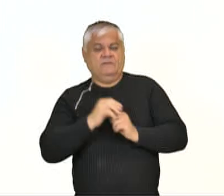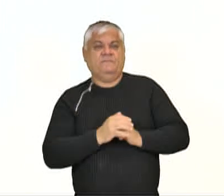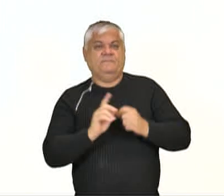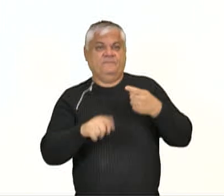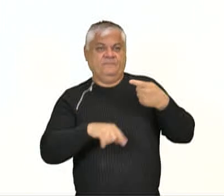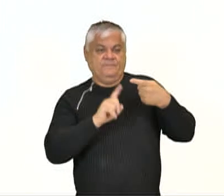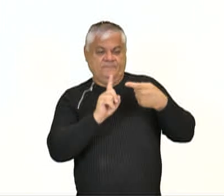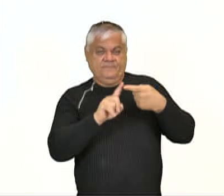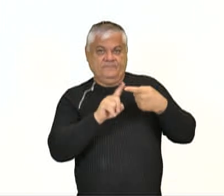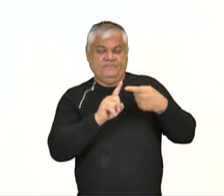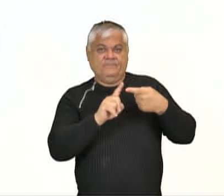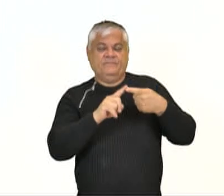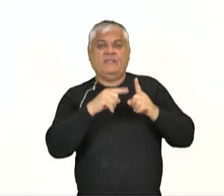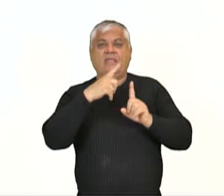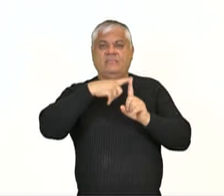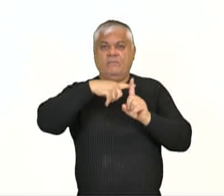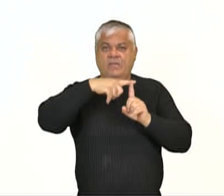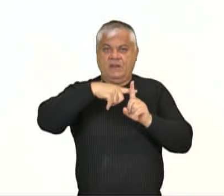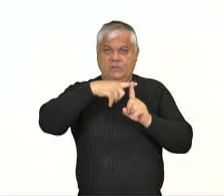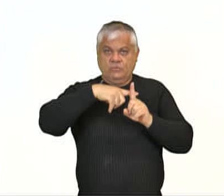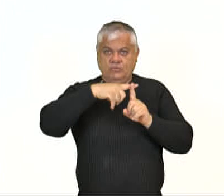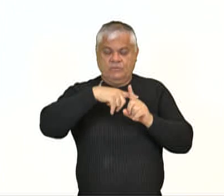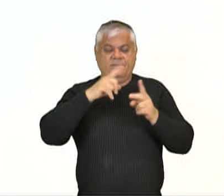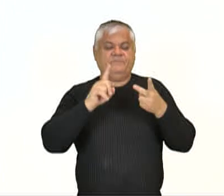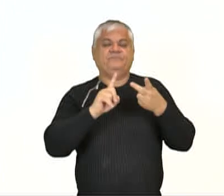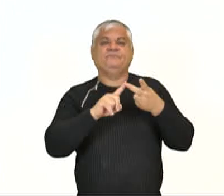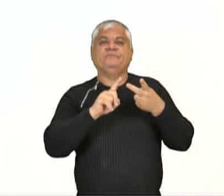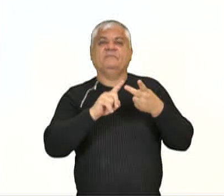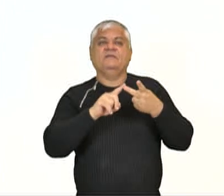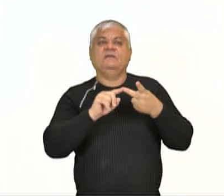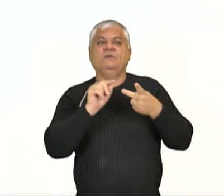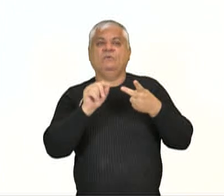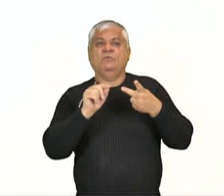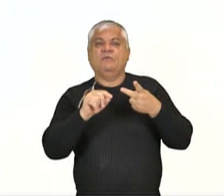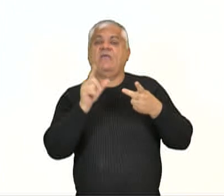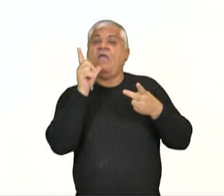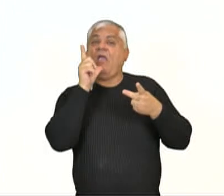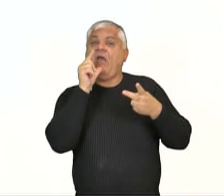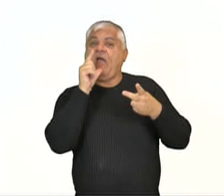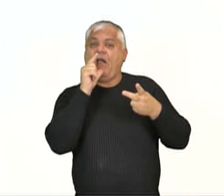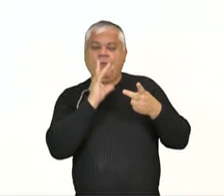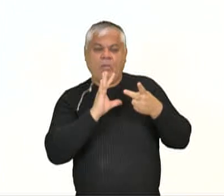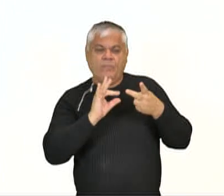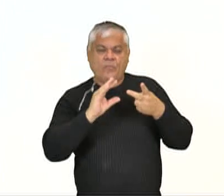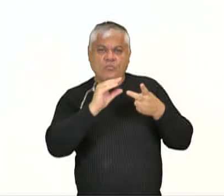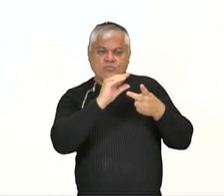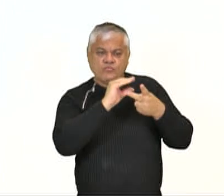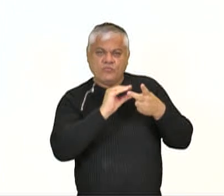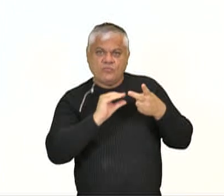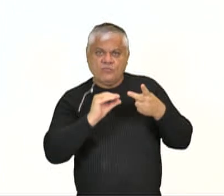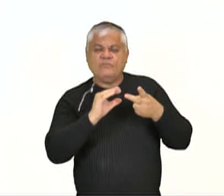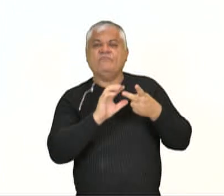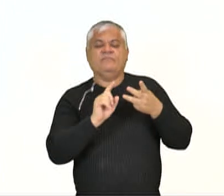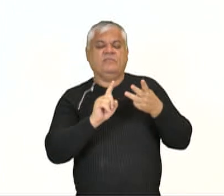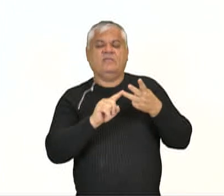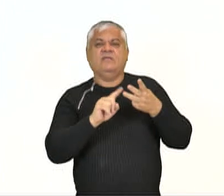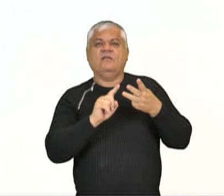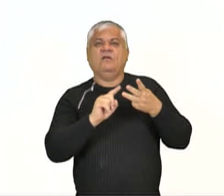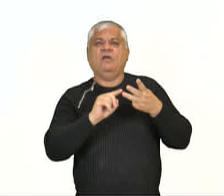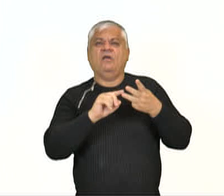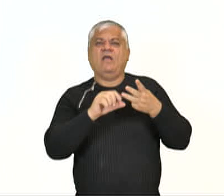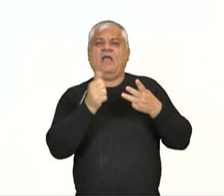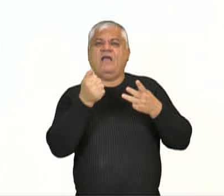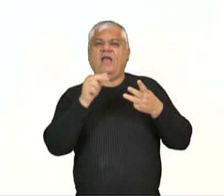eles: temperatura, a disponibilidade da água, a umidade,